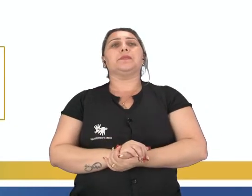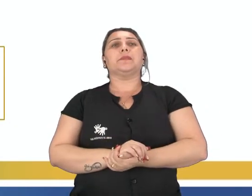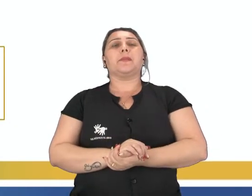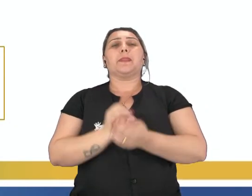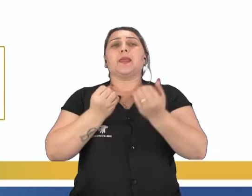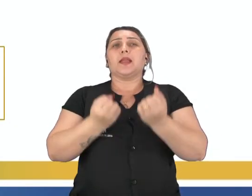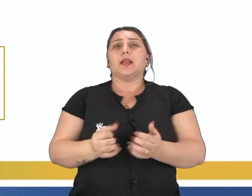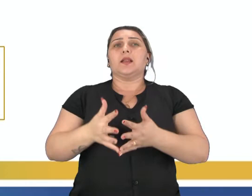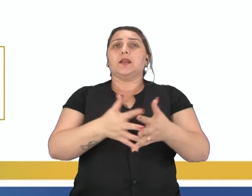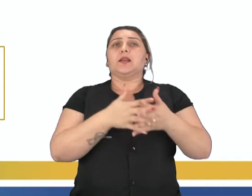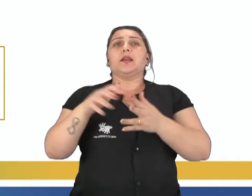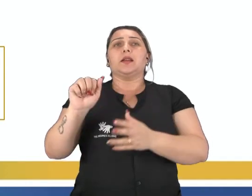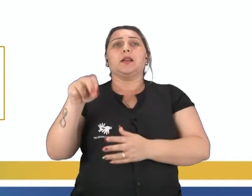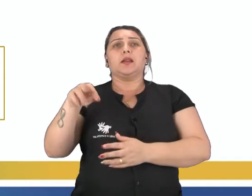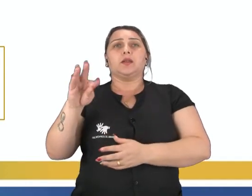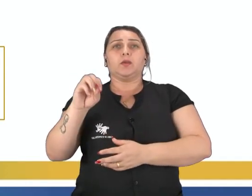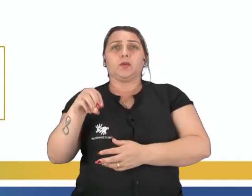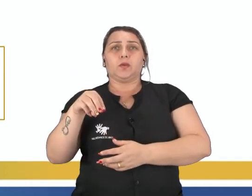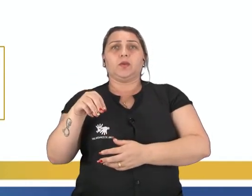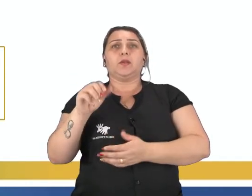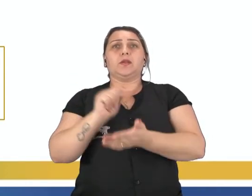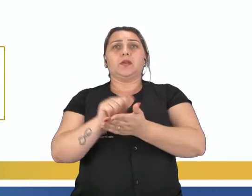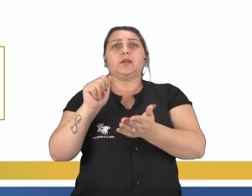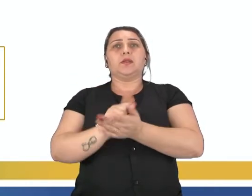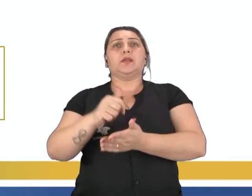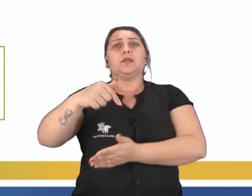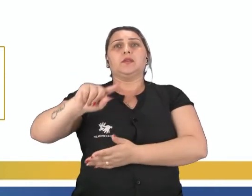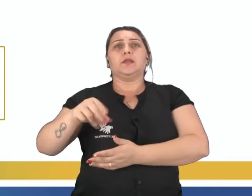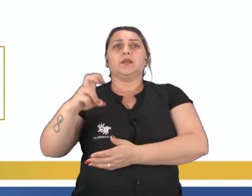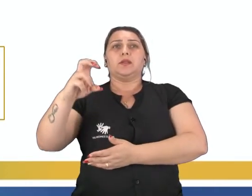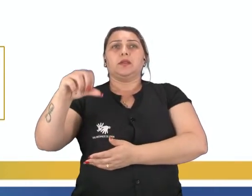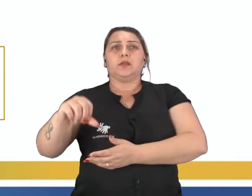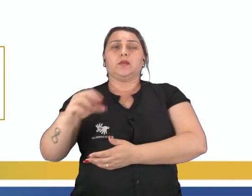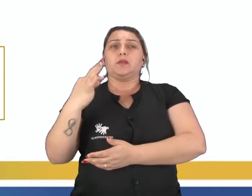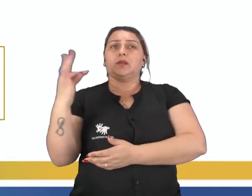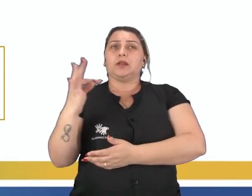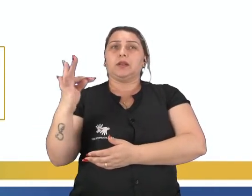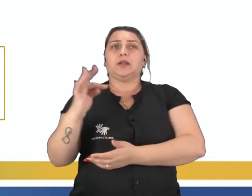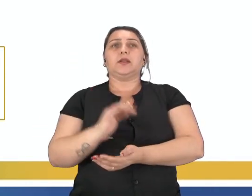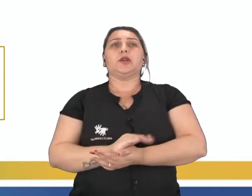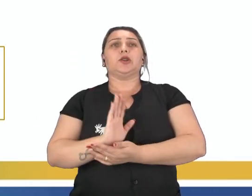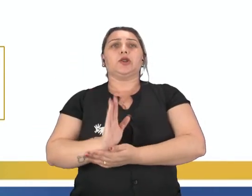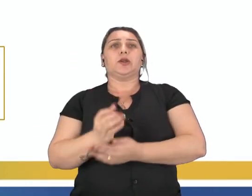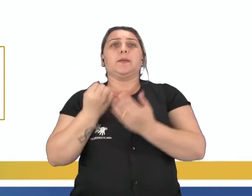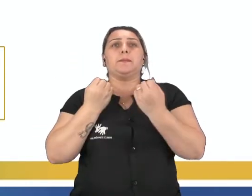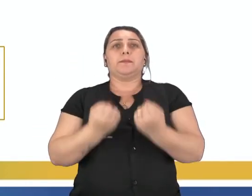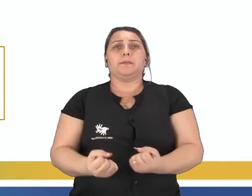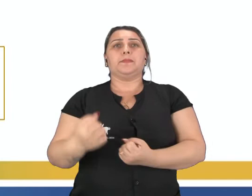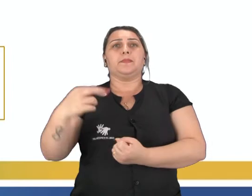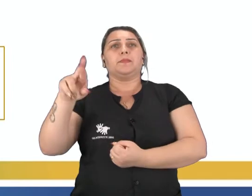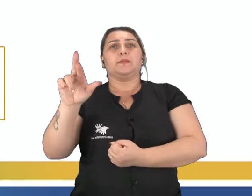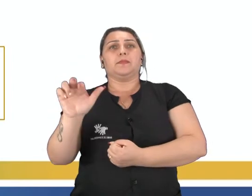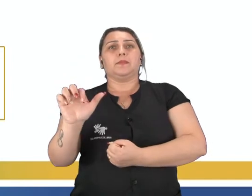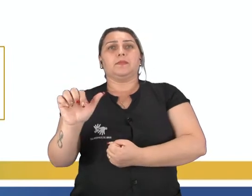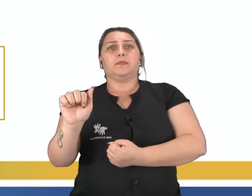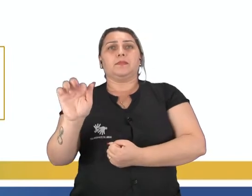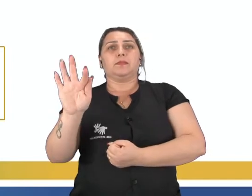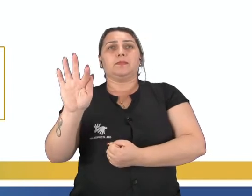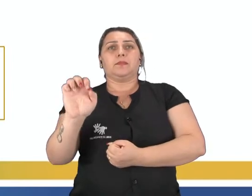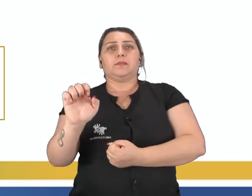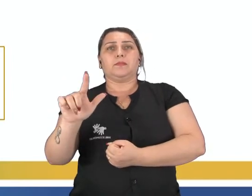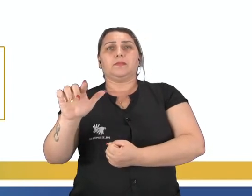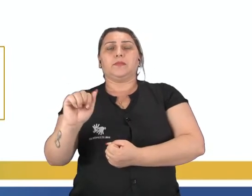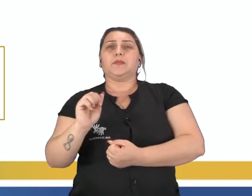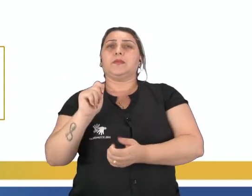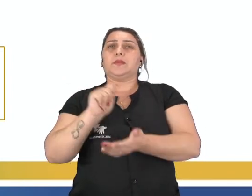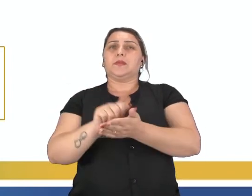Apesar do caminhão de Antônia, com a carga registrou 7,59 toneladas. Já apesar de